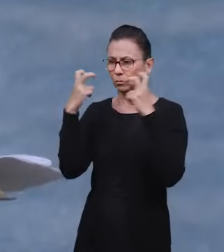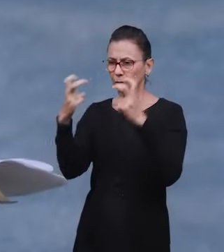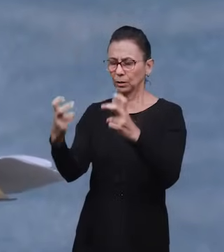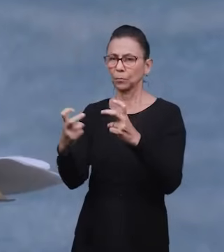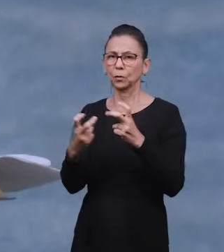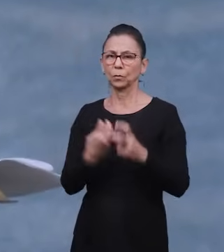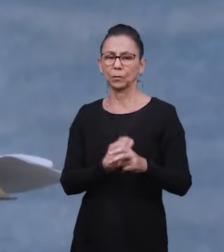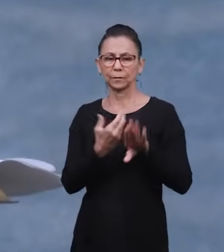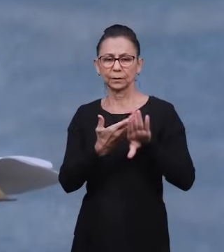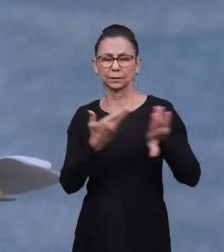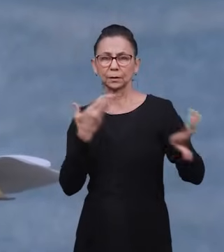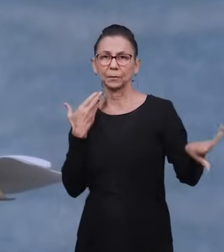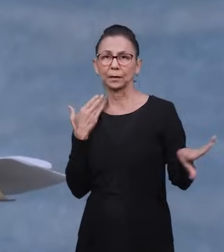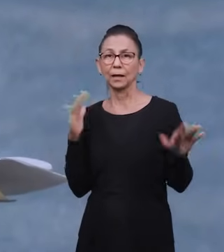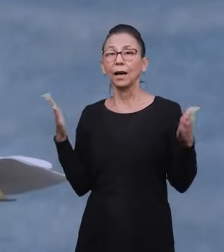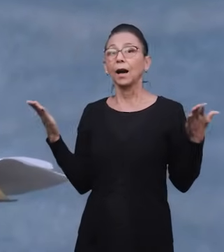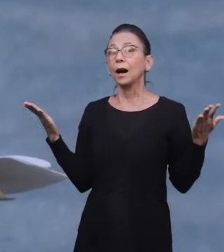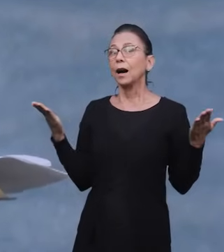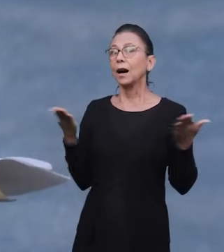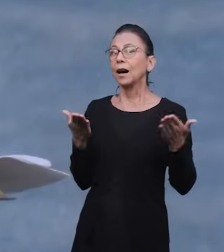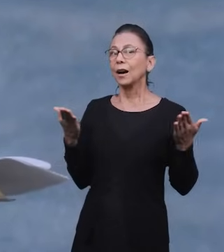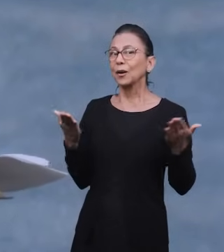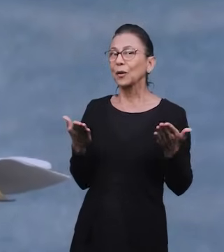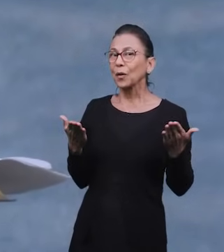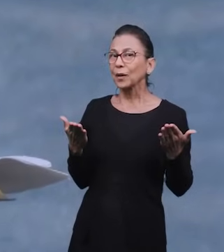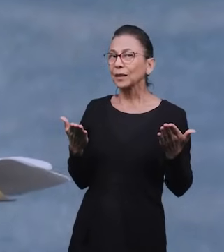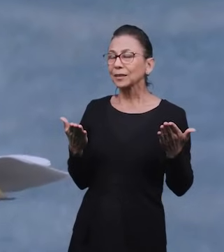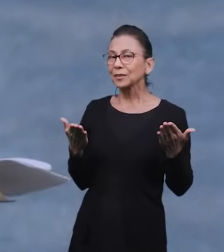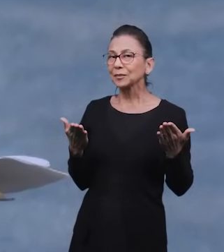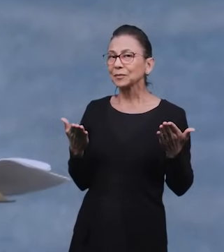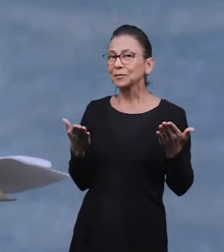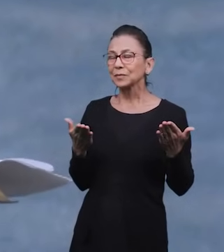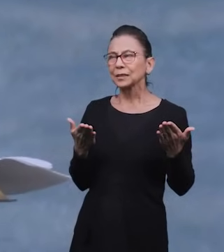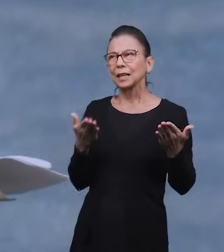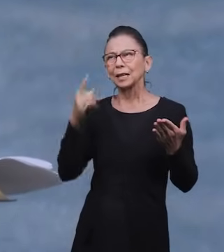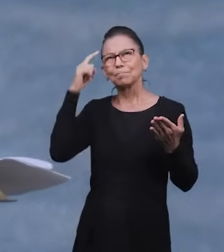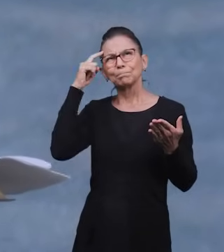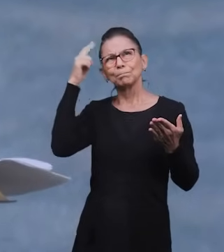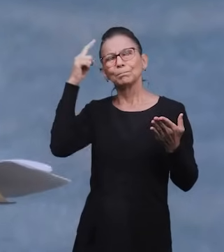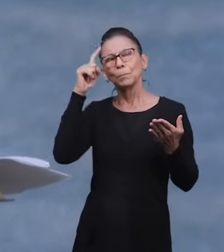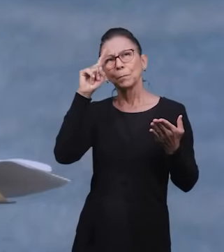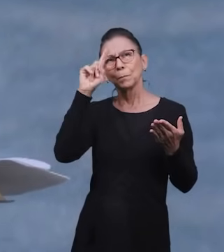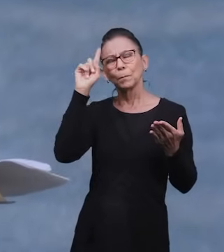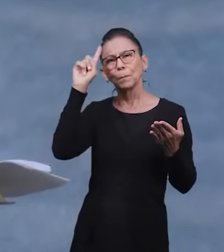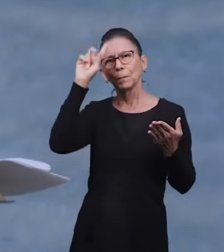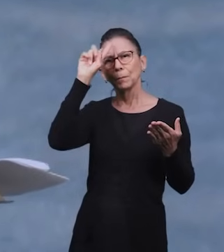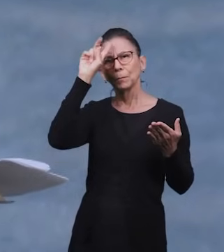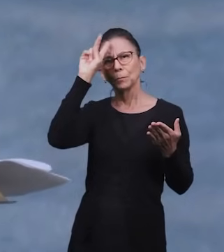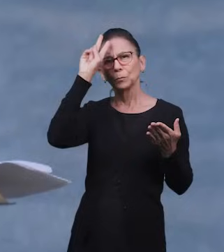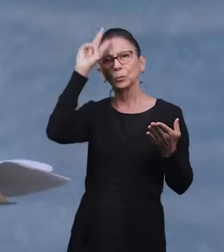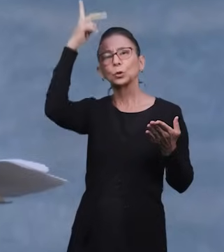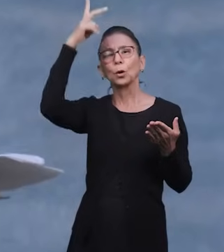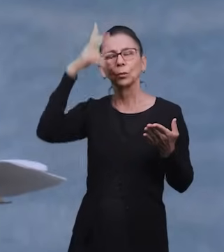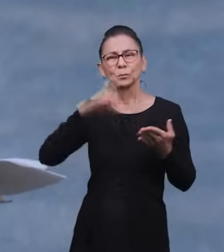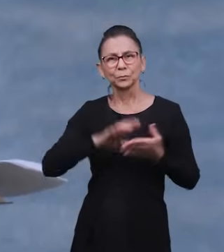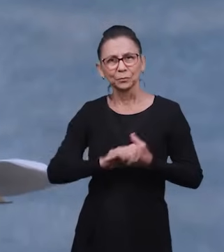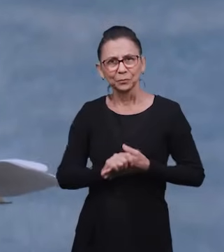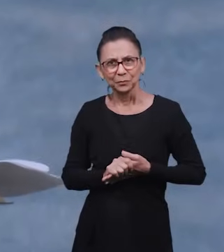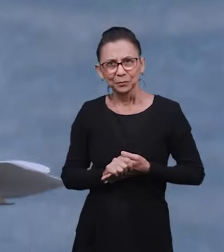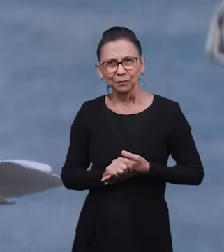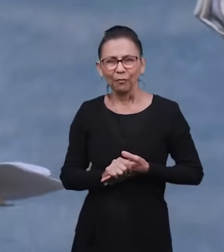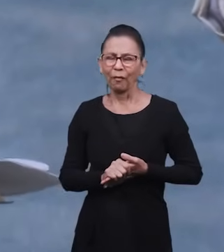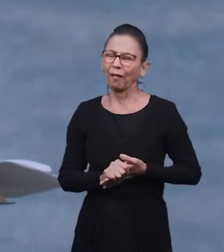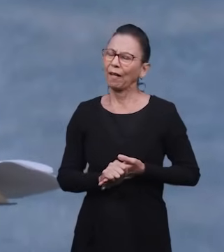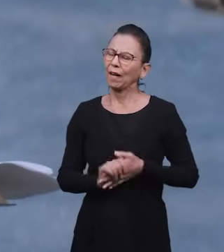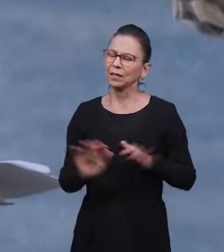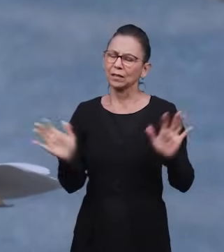o clamor, uma vida de santidade. Agora ele começa a propagar algo diferente disso, que ele não pregava antes. E que